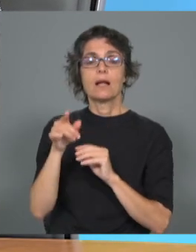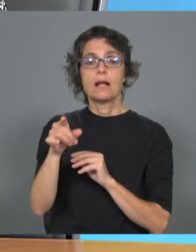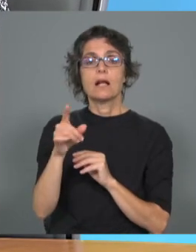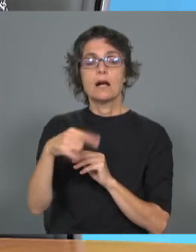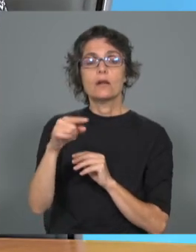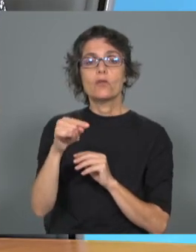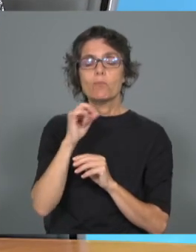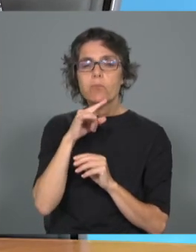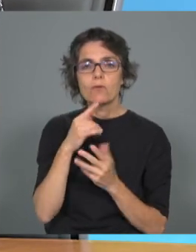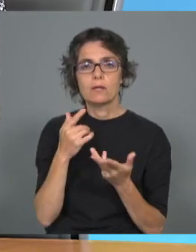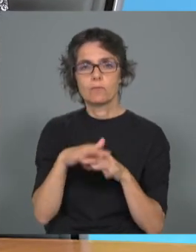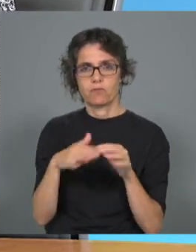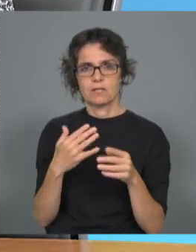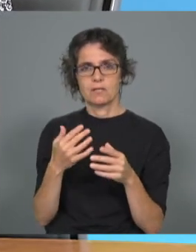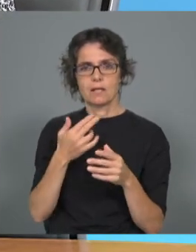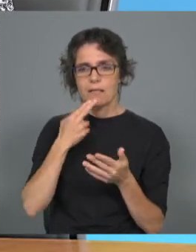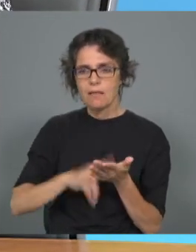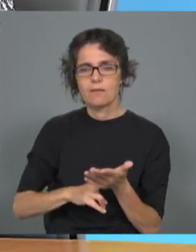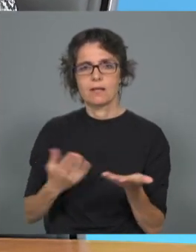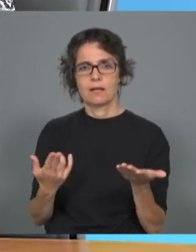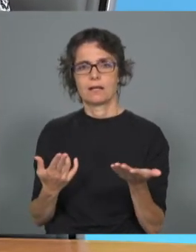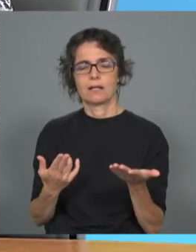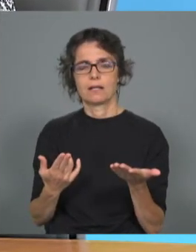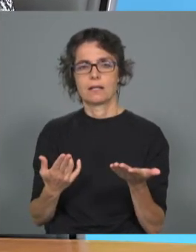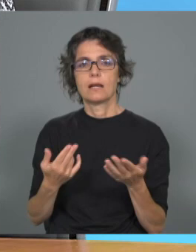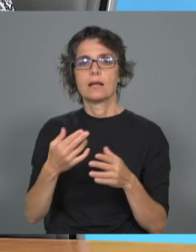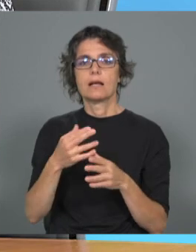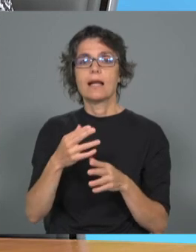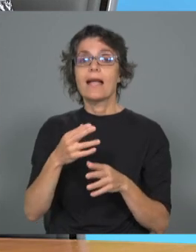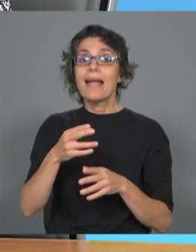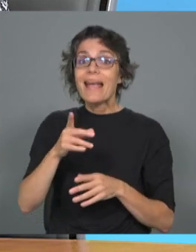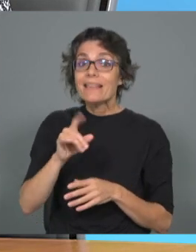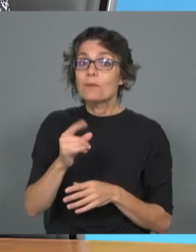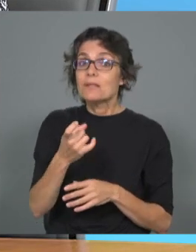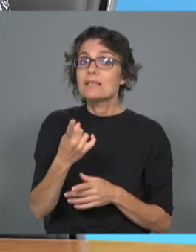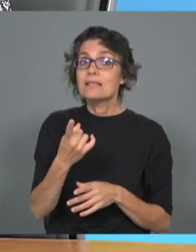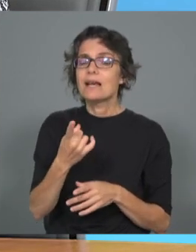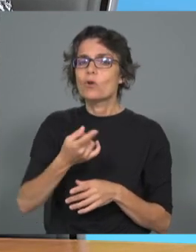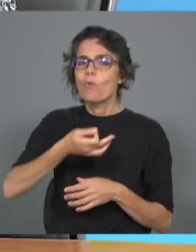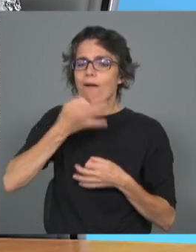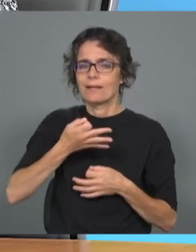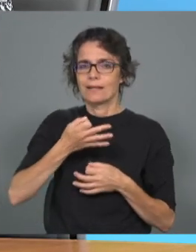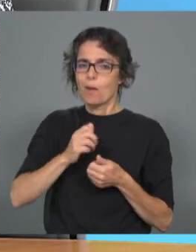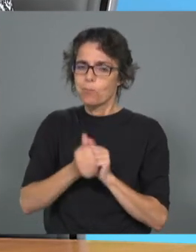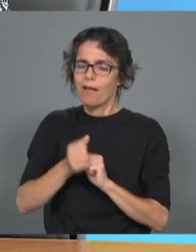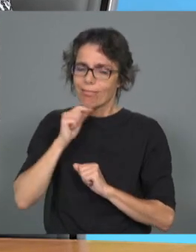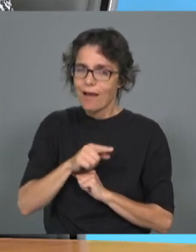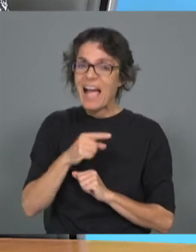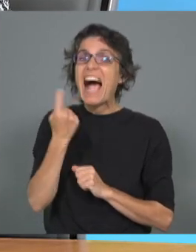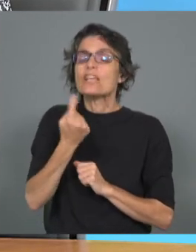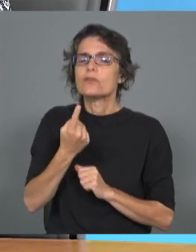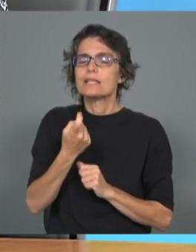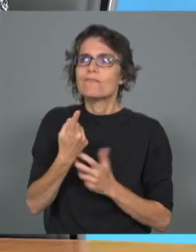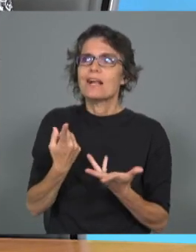possível fazer. É preciso também acreditar na mudança. E às vezes falta-nos essa